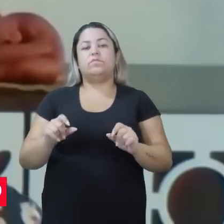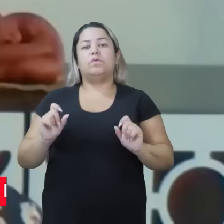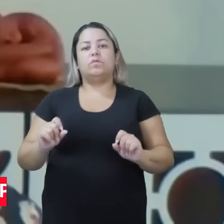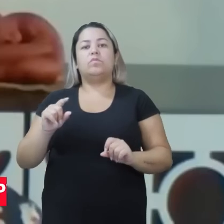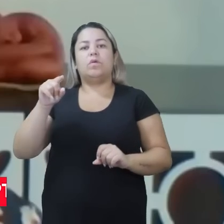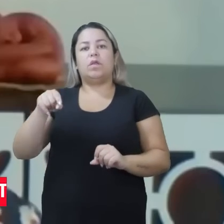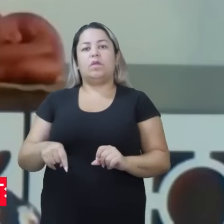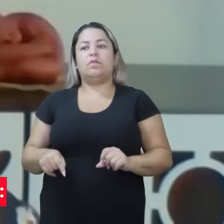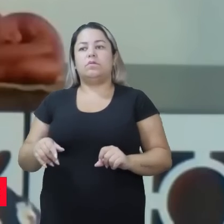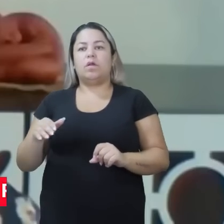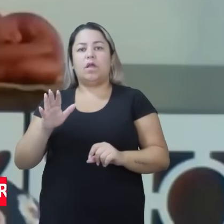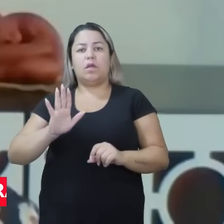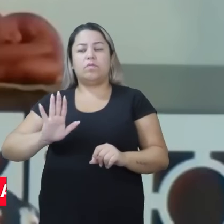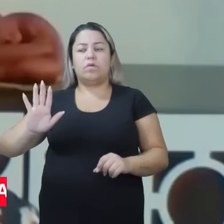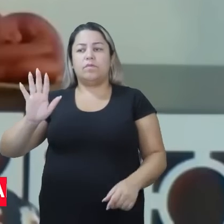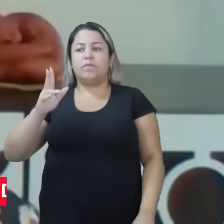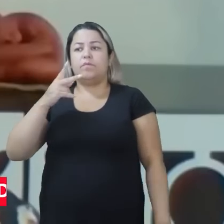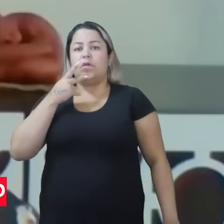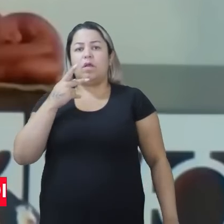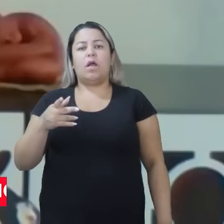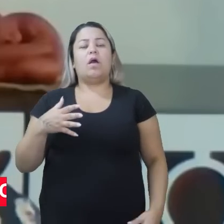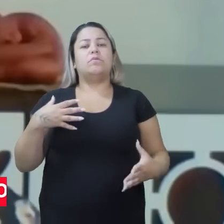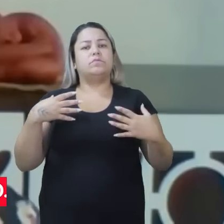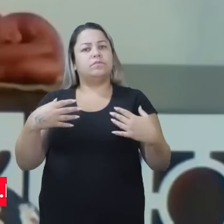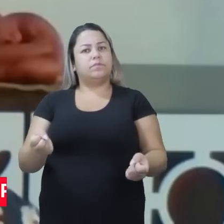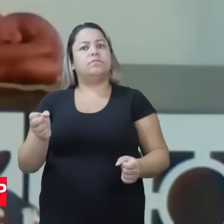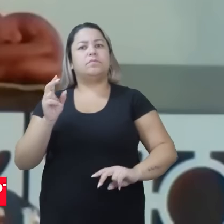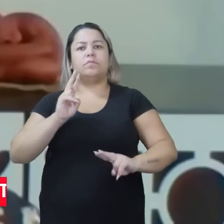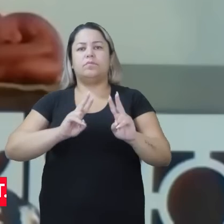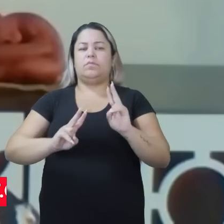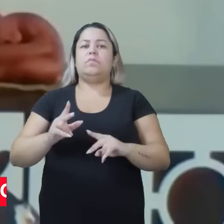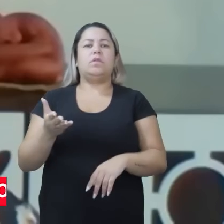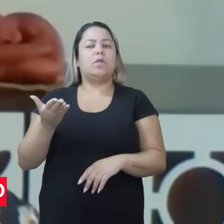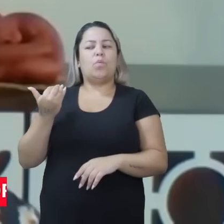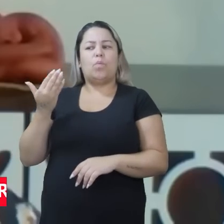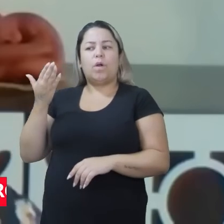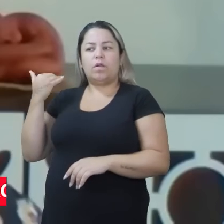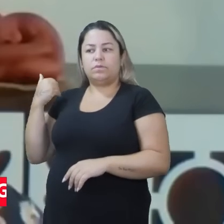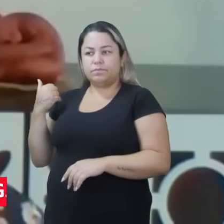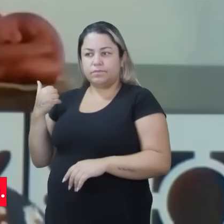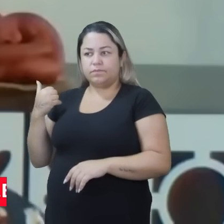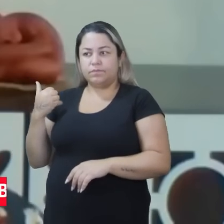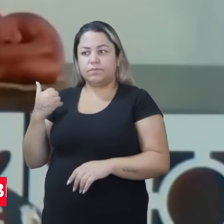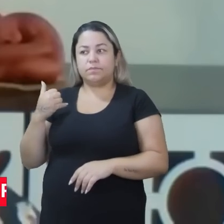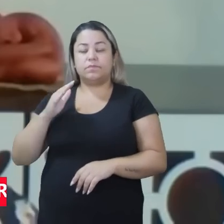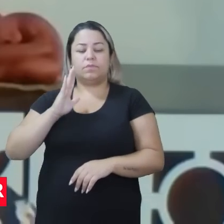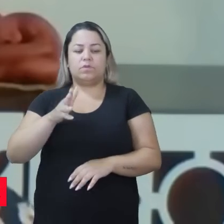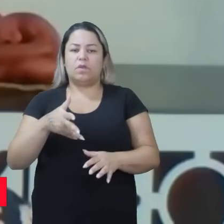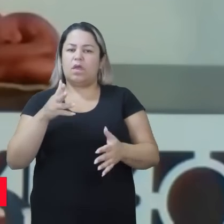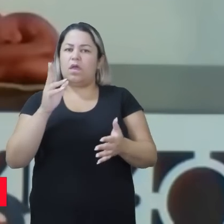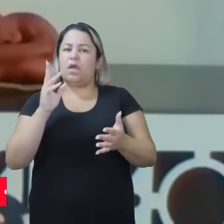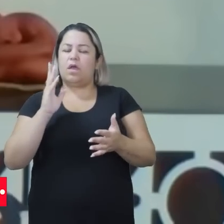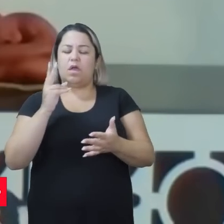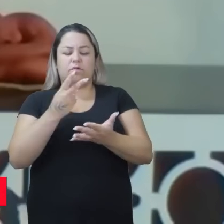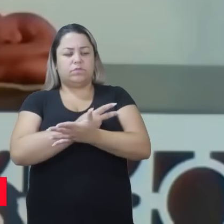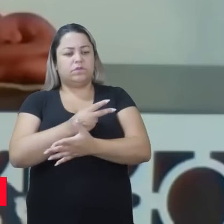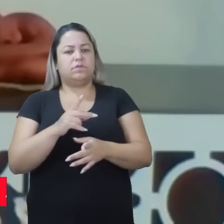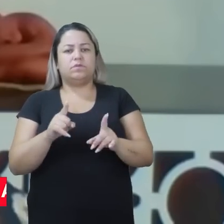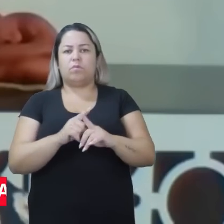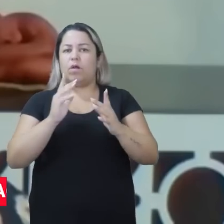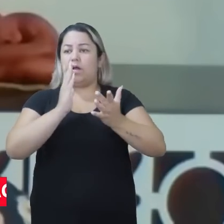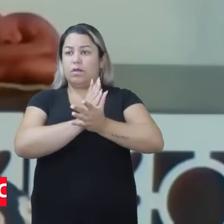eram unânimes em dizer: vamos olhar para frente, não vamos olhar para o passado, já passou, já